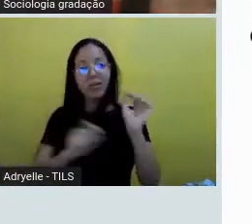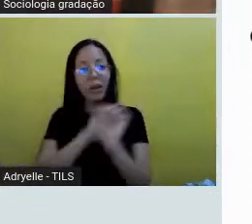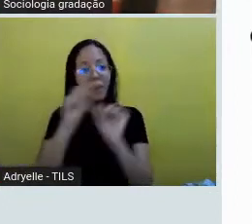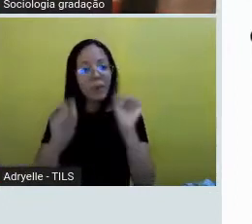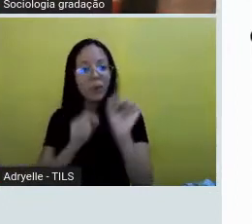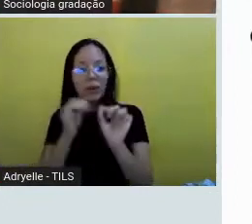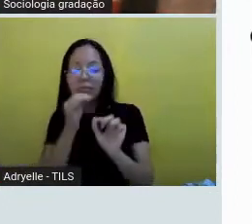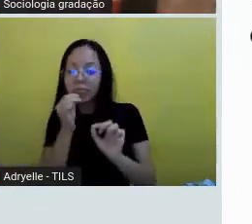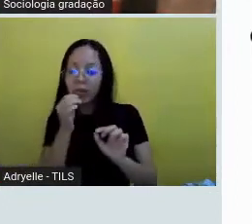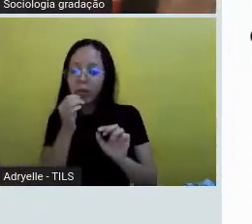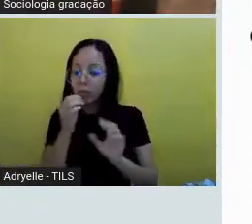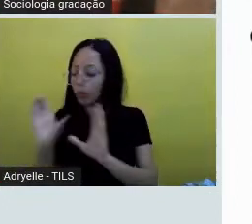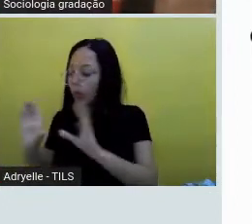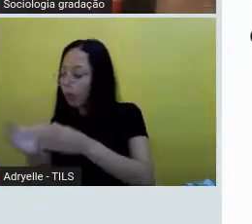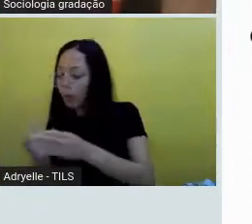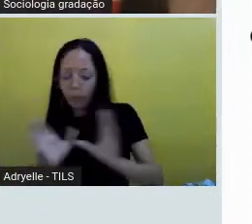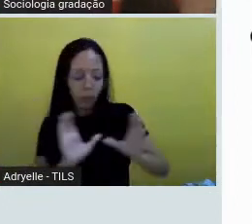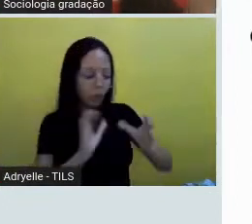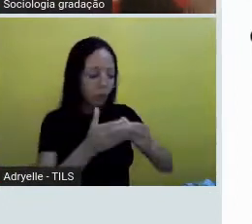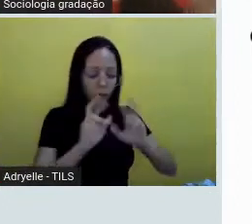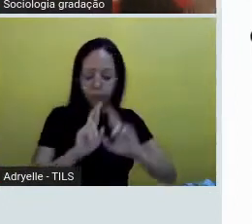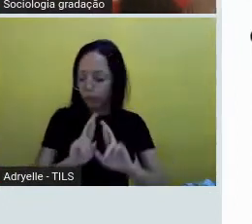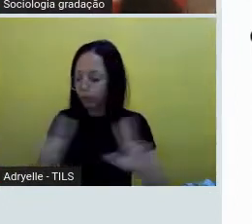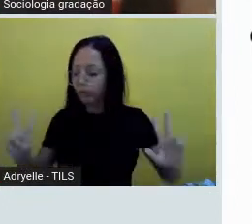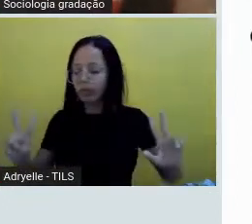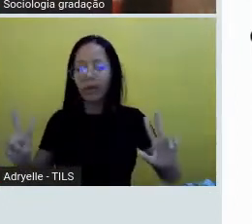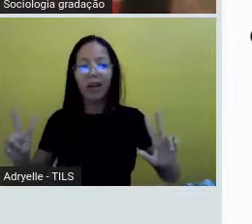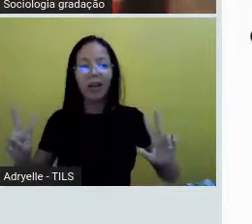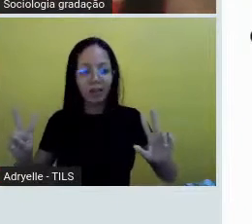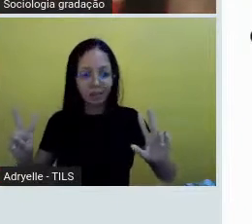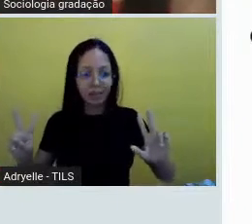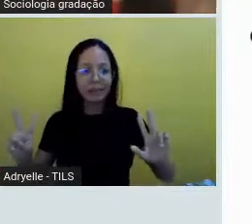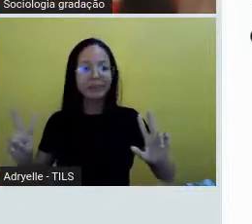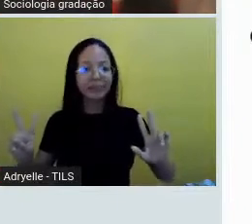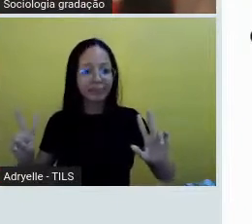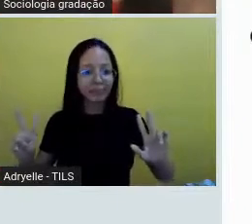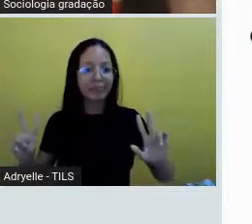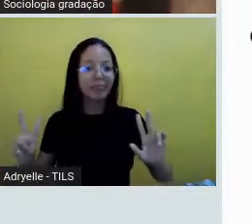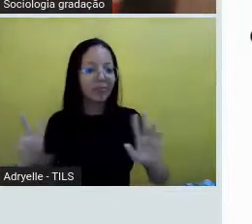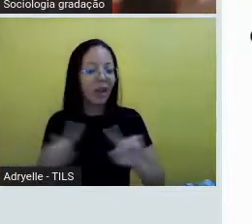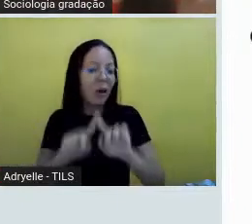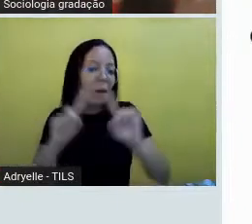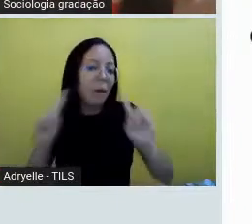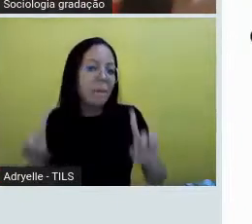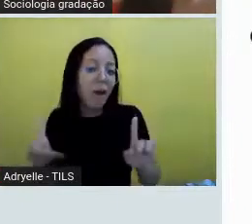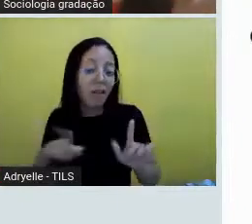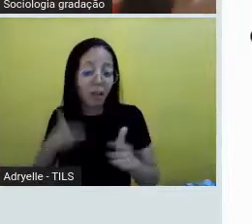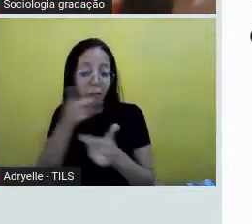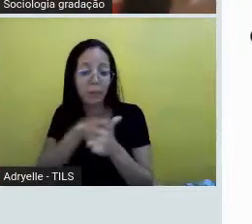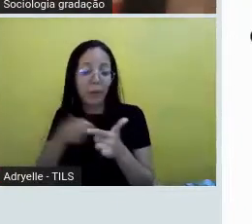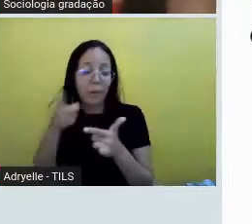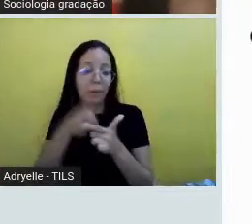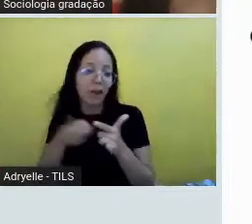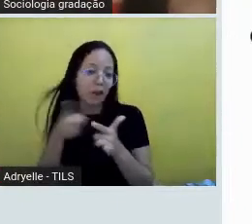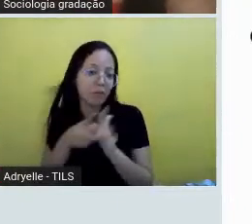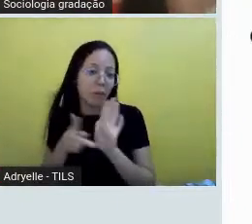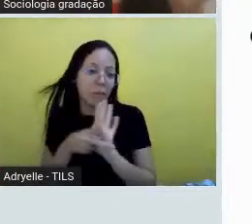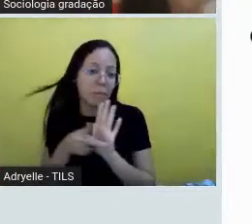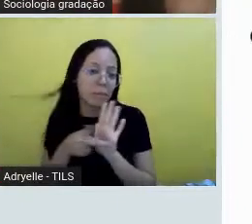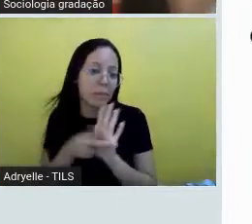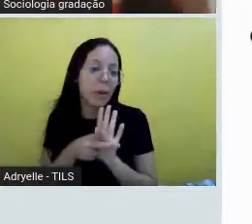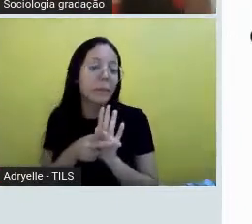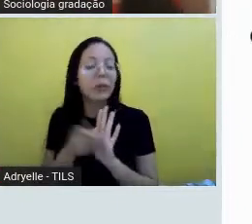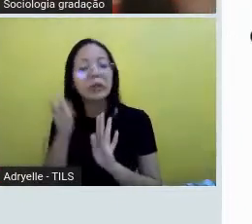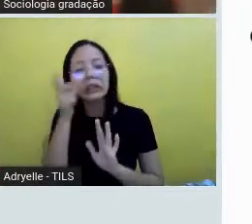lugares diferentes, mas configurações a partir de um problema, né, que eles